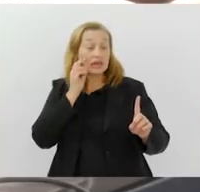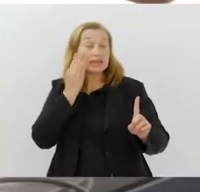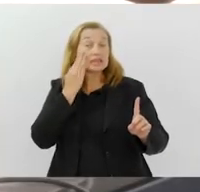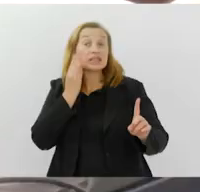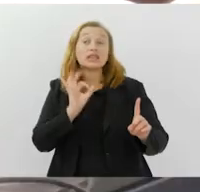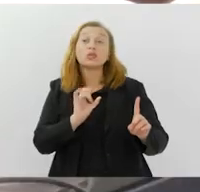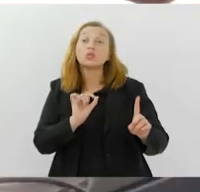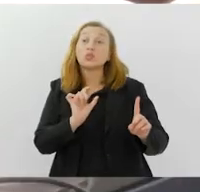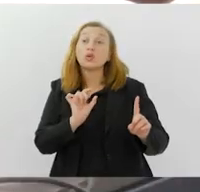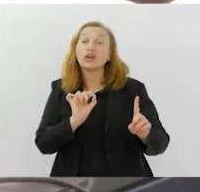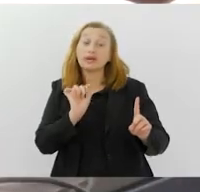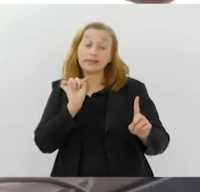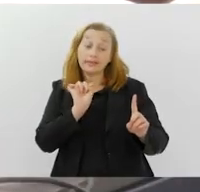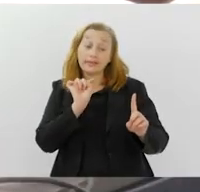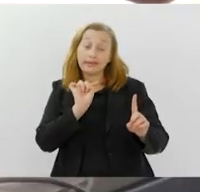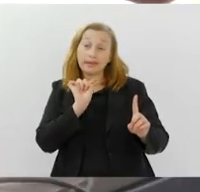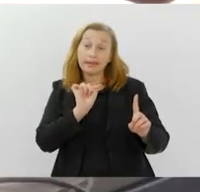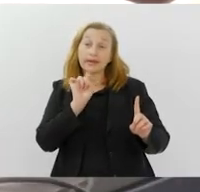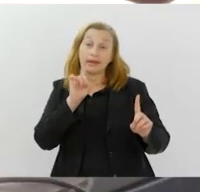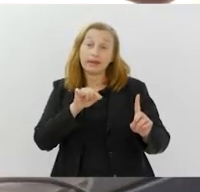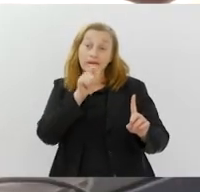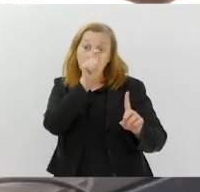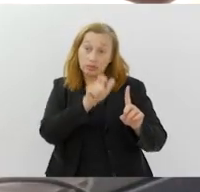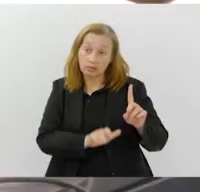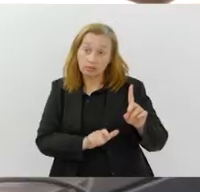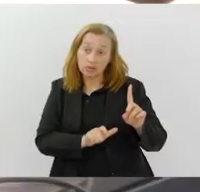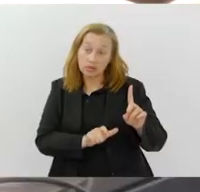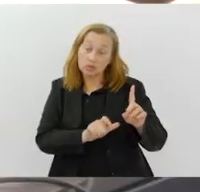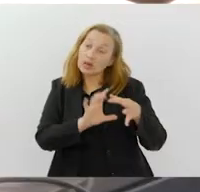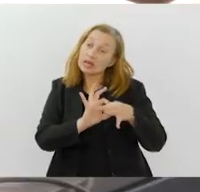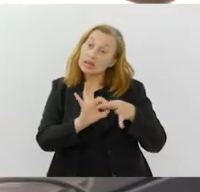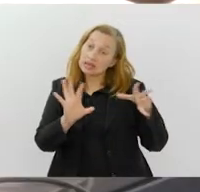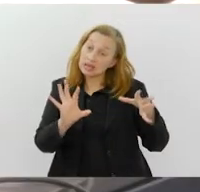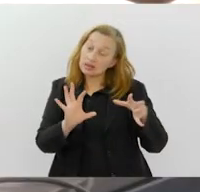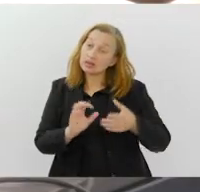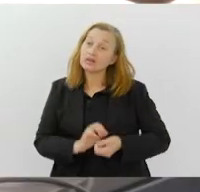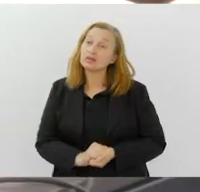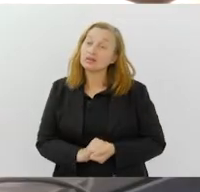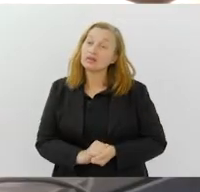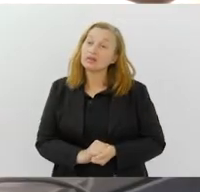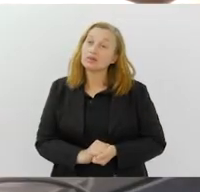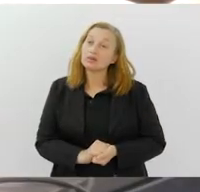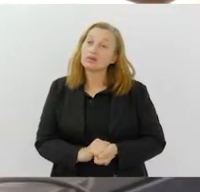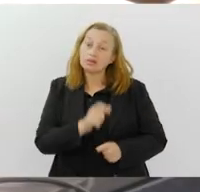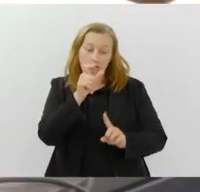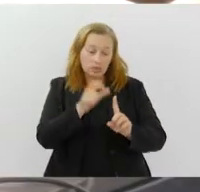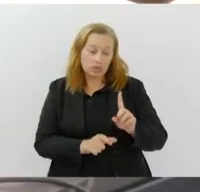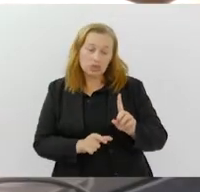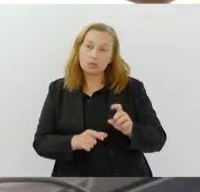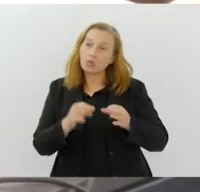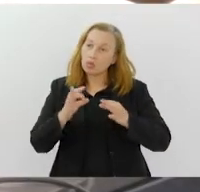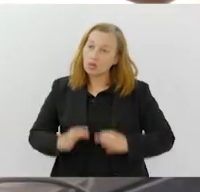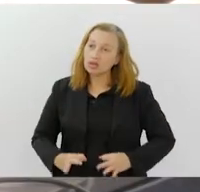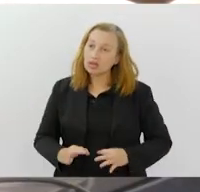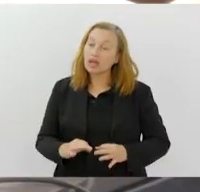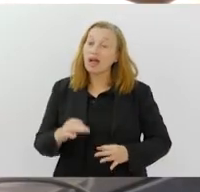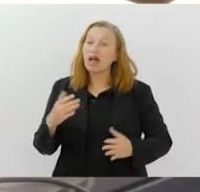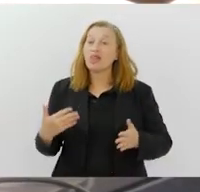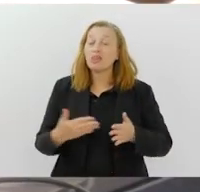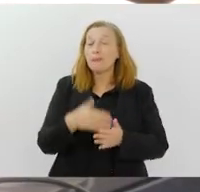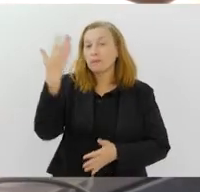ele realmente é uma pessoa livre é uma pessoa honesta até que se prove